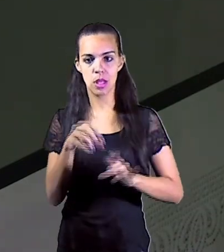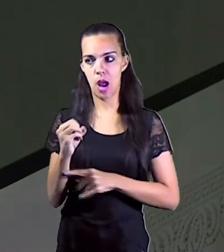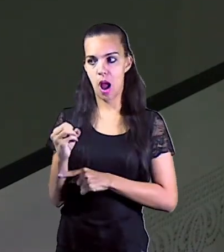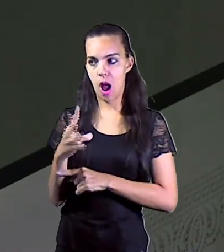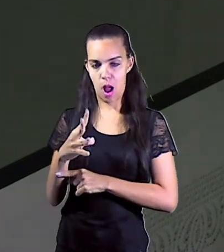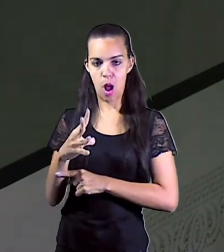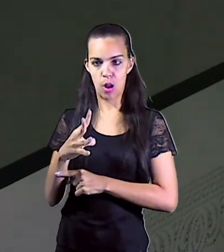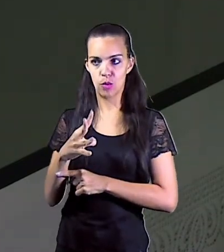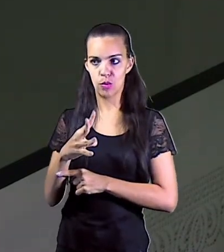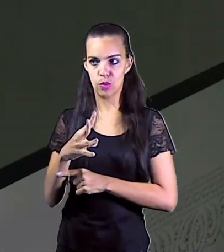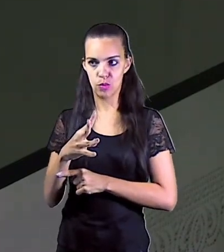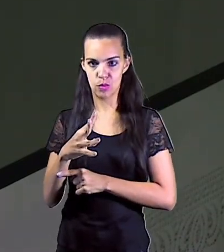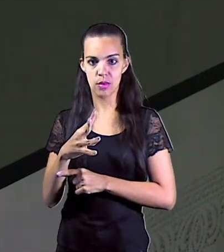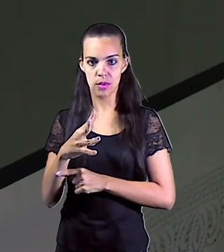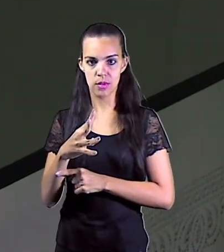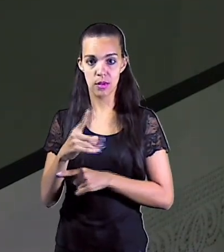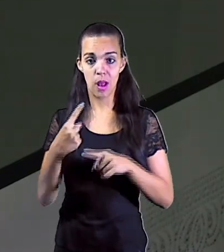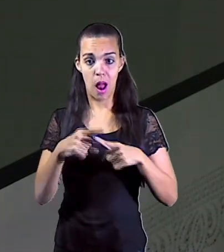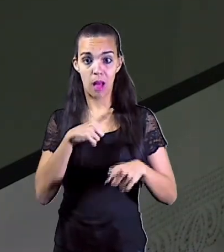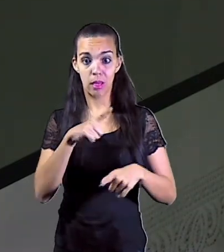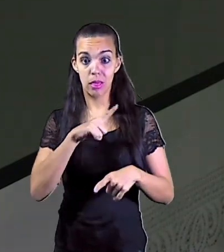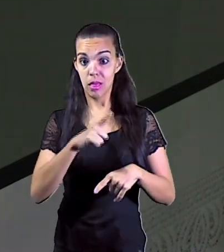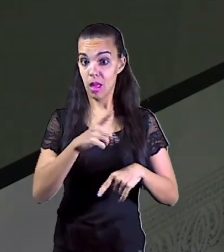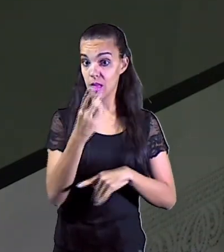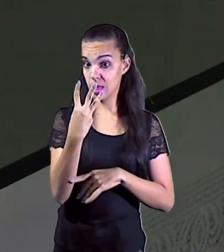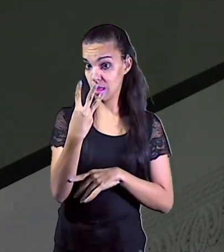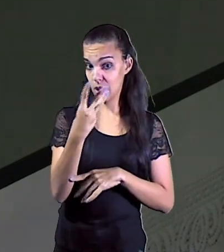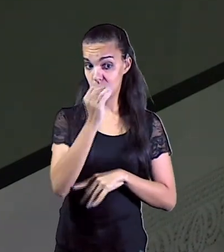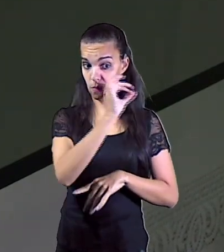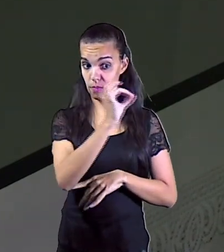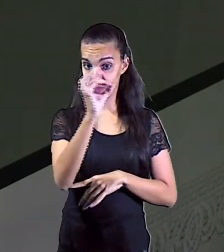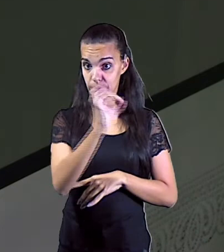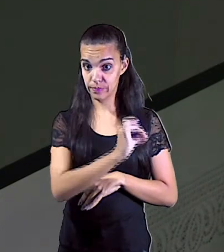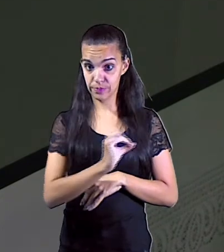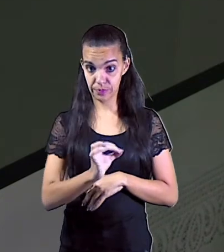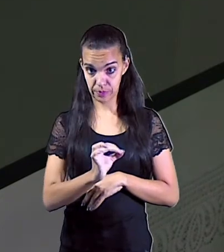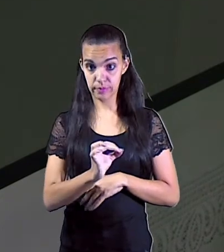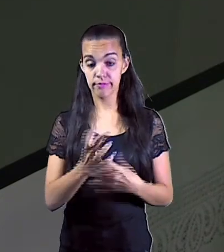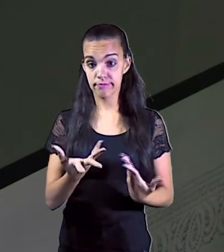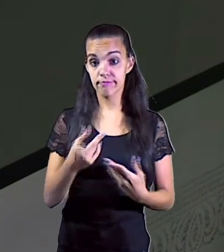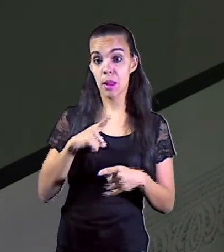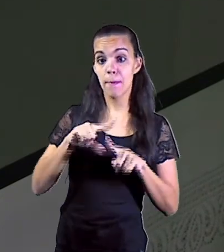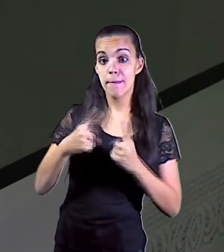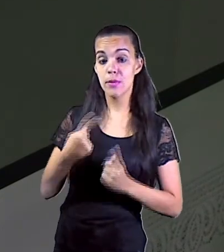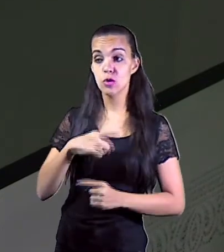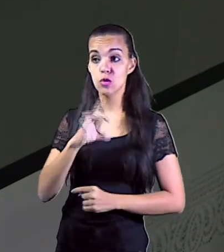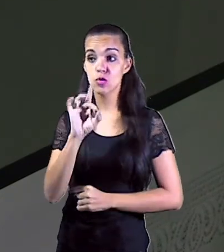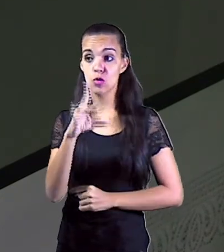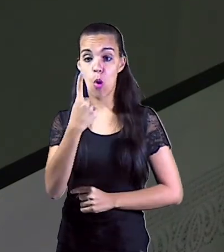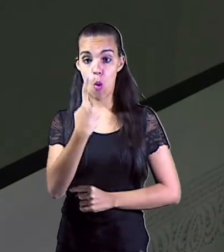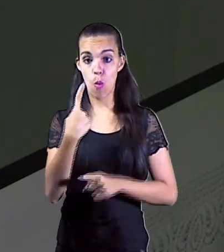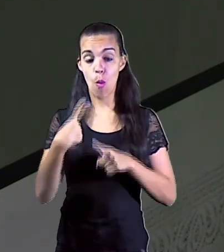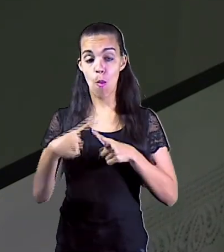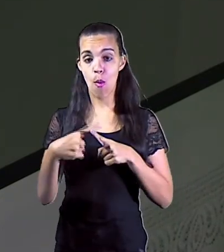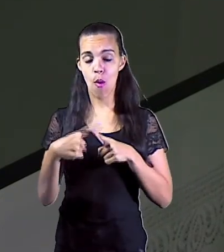lado, há 4 furos. Mas apenas em um a luz é